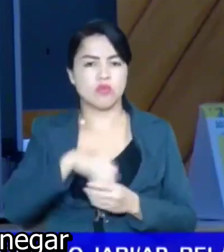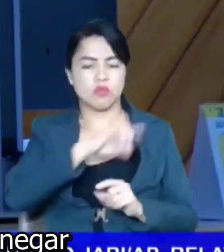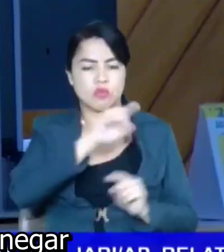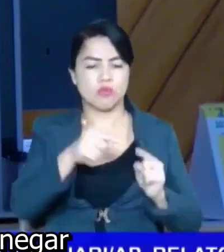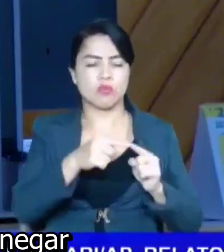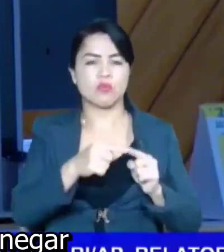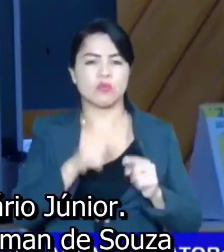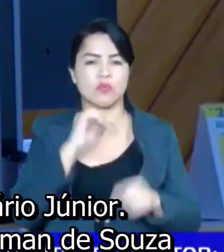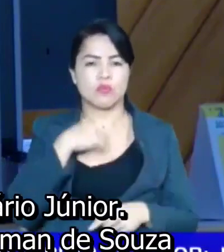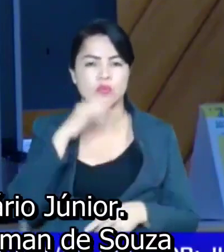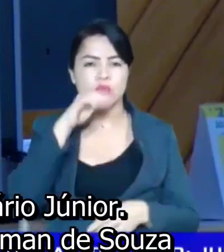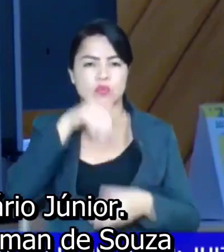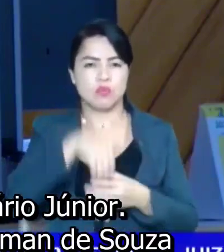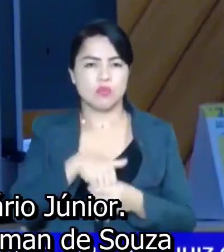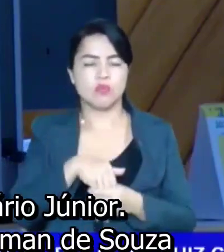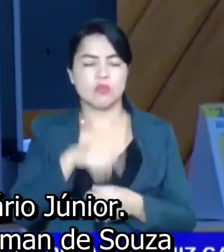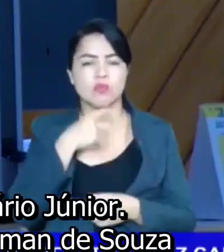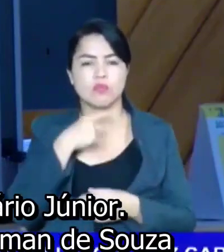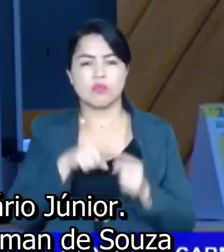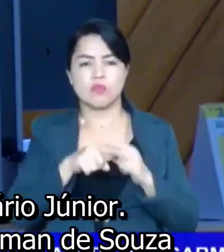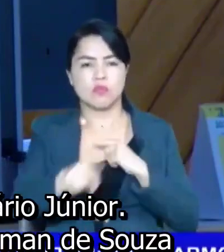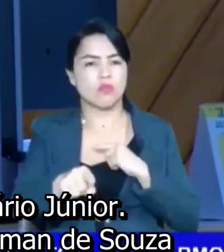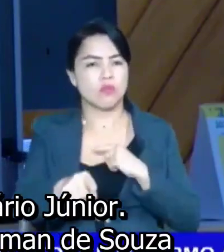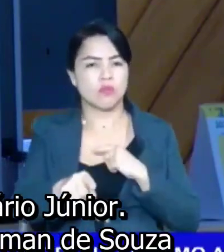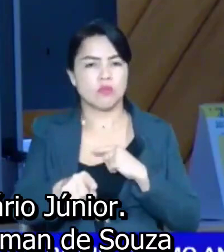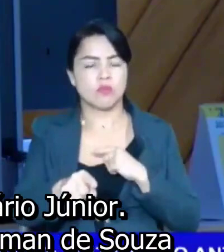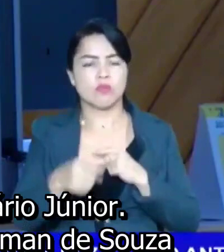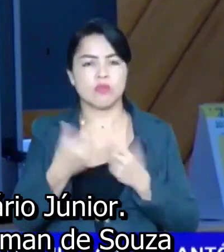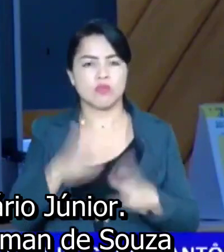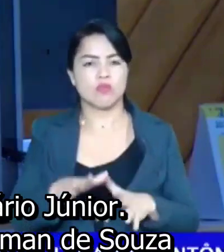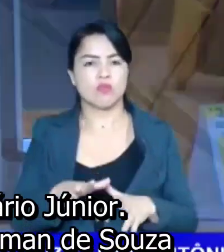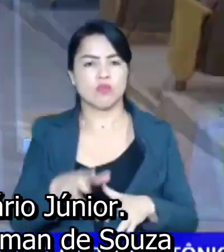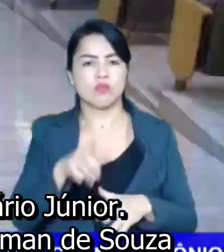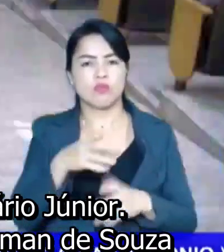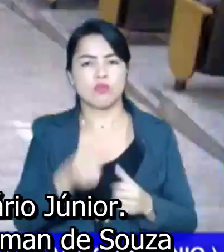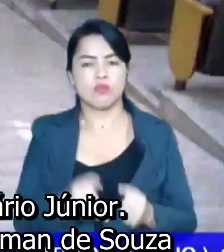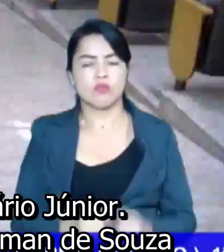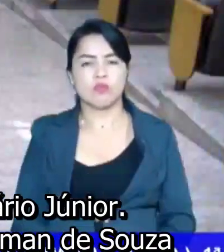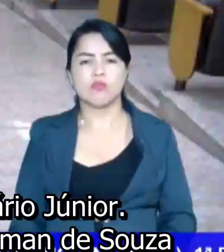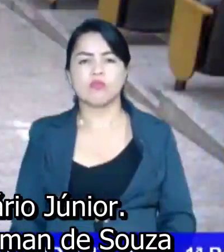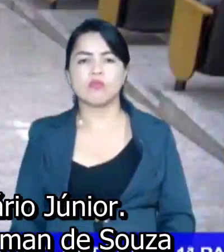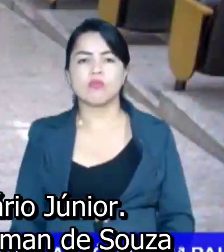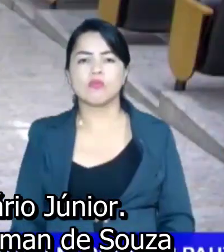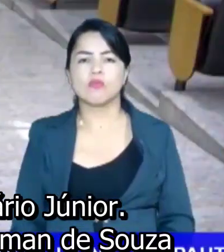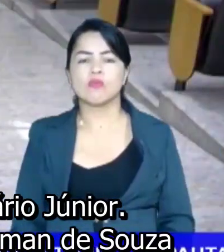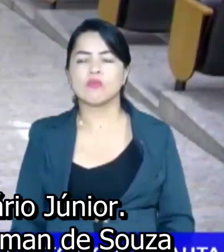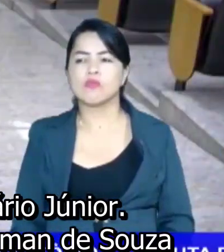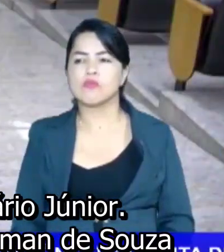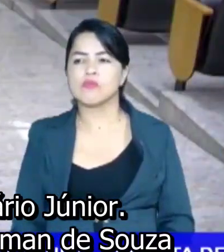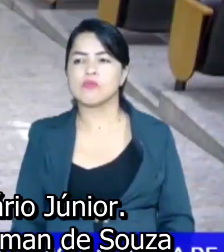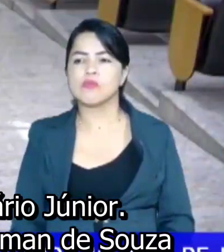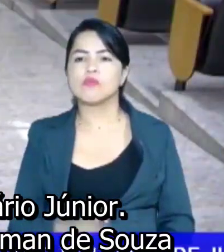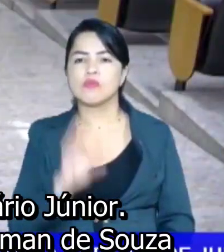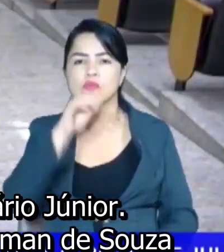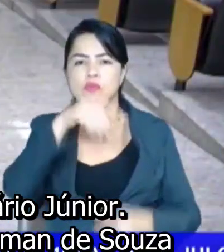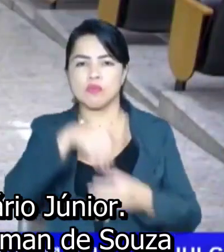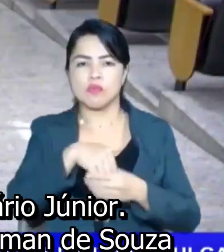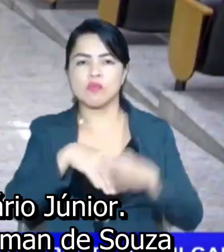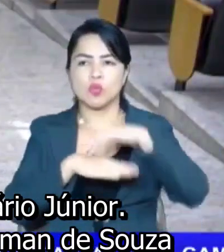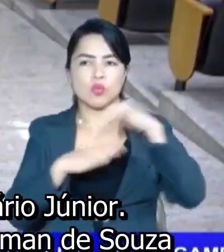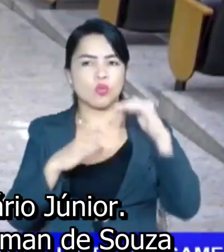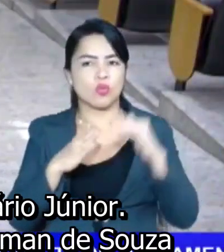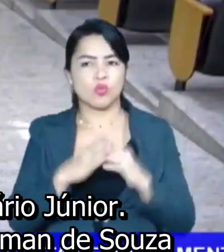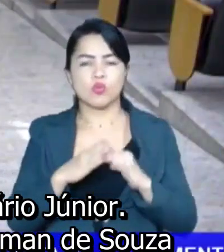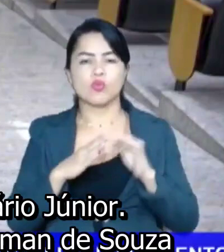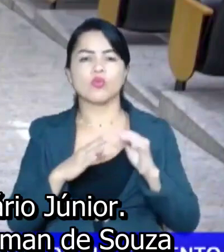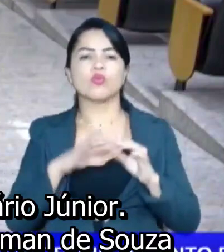eu voto para negar provimento ao recurso. Perfeito. Como vota o juiz Mário Júnior? Imagem ampla do plenário, informações